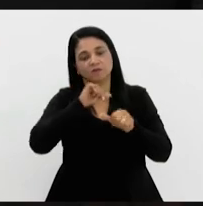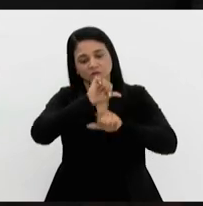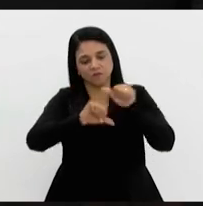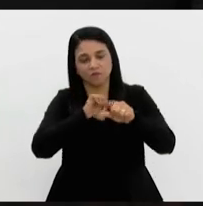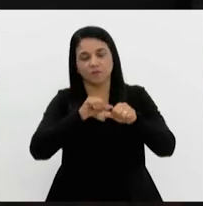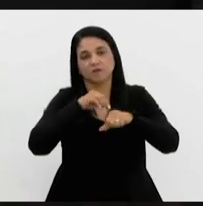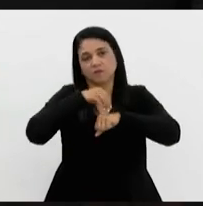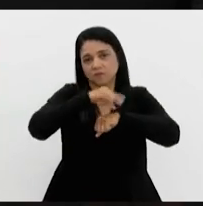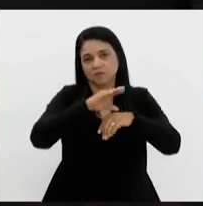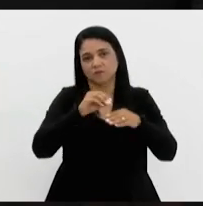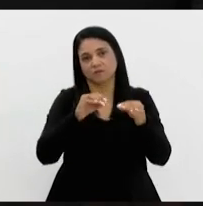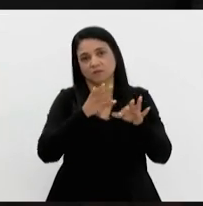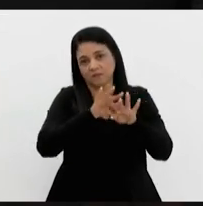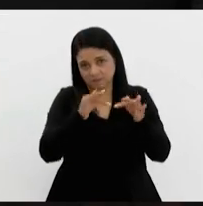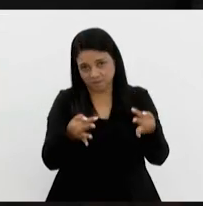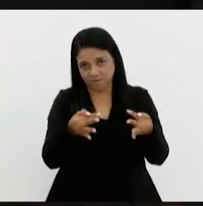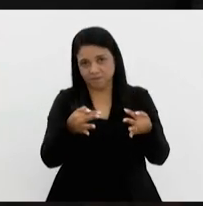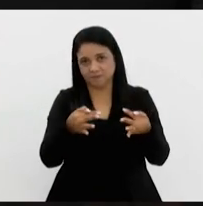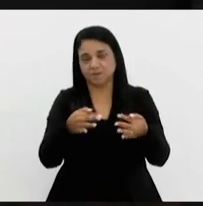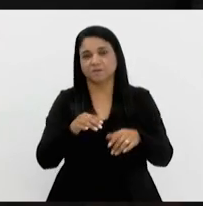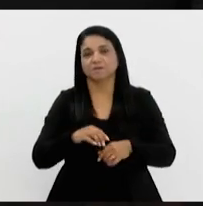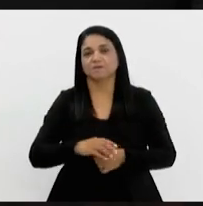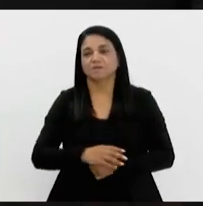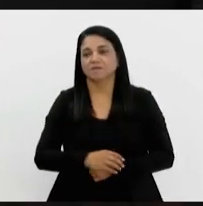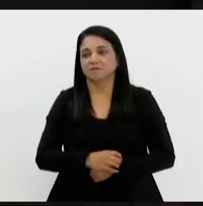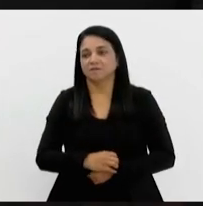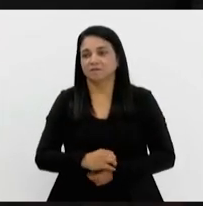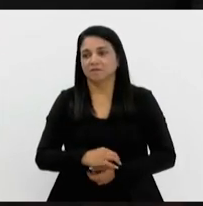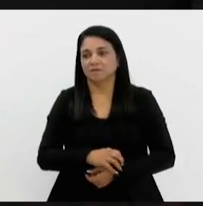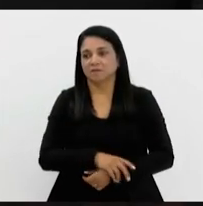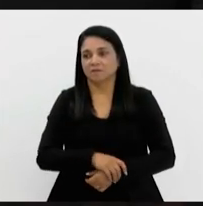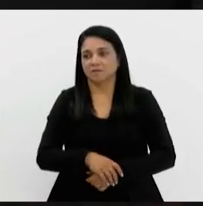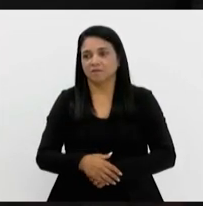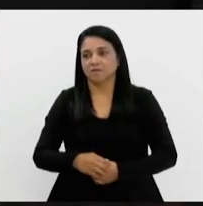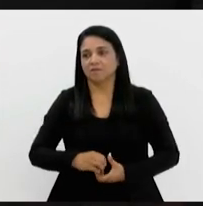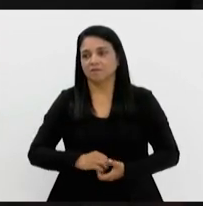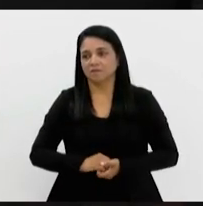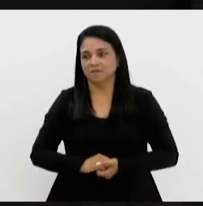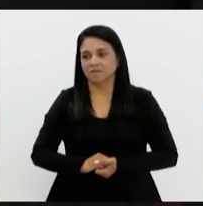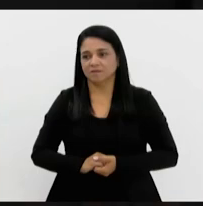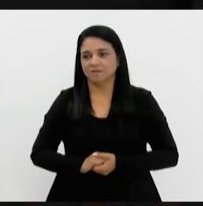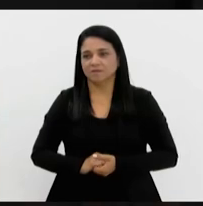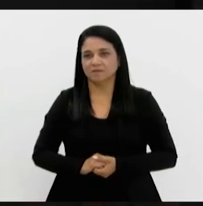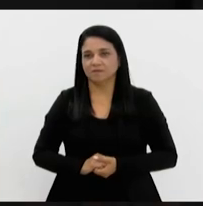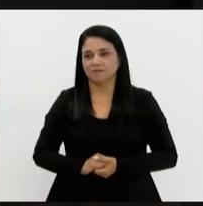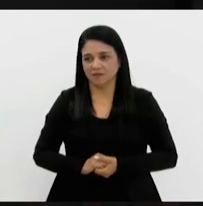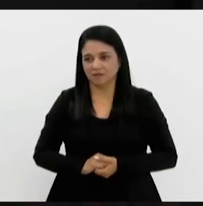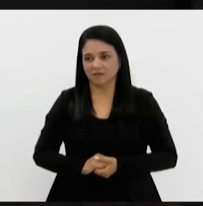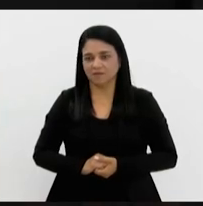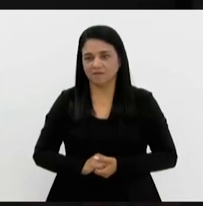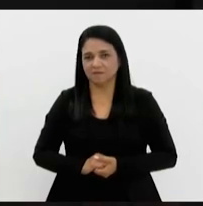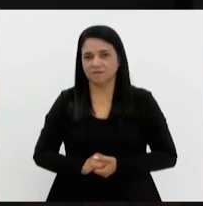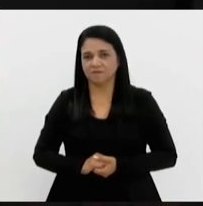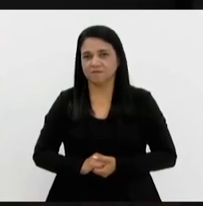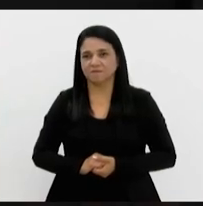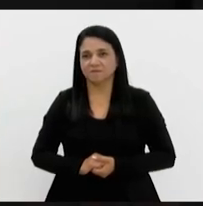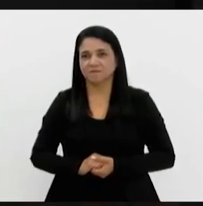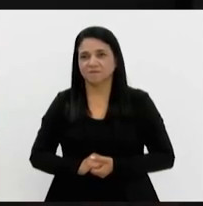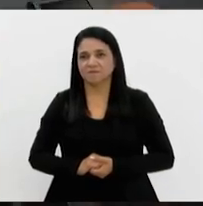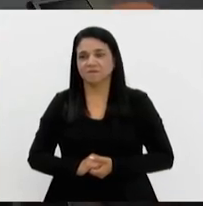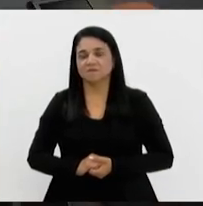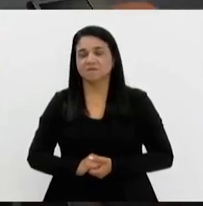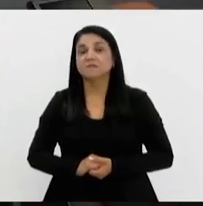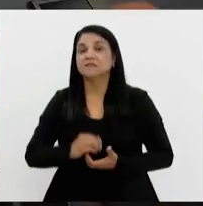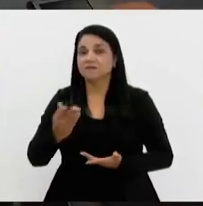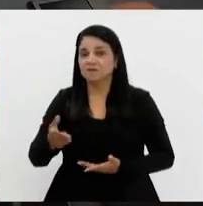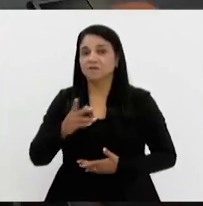indicação simples. Deputado, oi? Falei. Deputado Luiz Paulo. Senhor presidente,